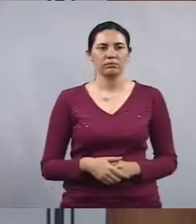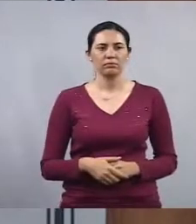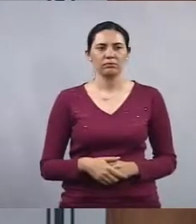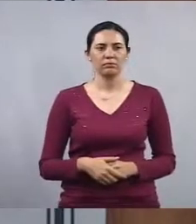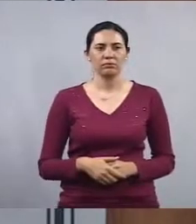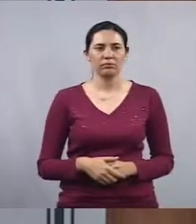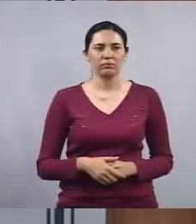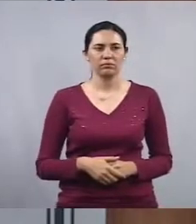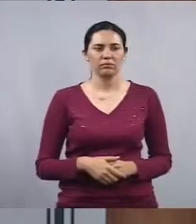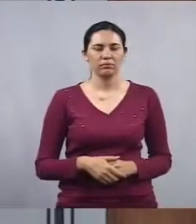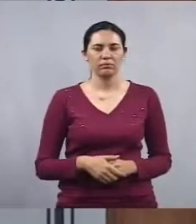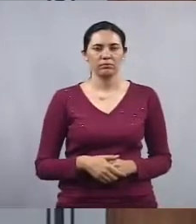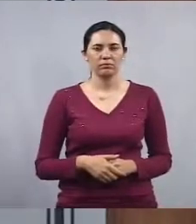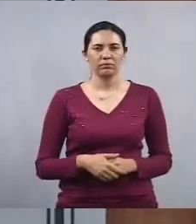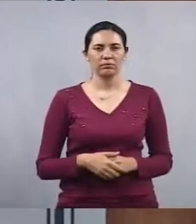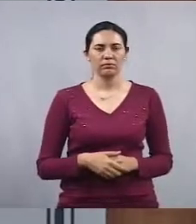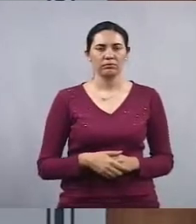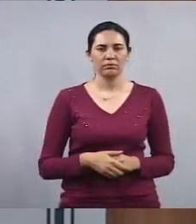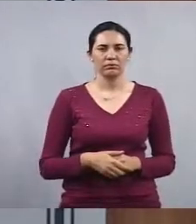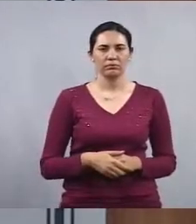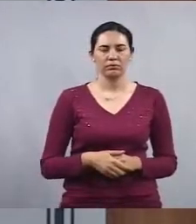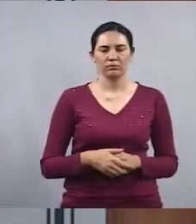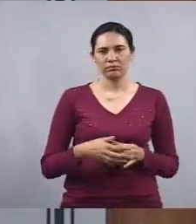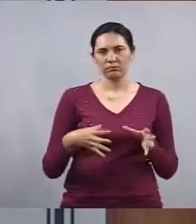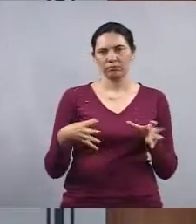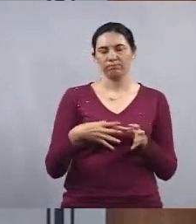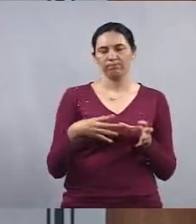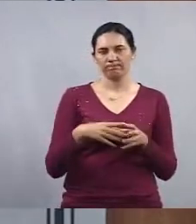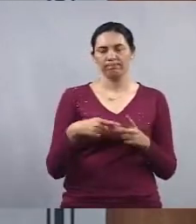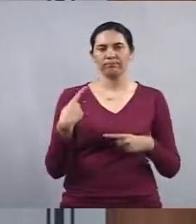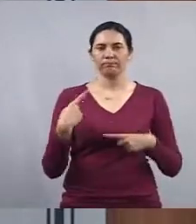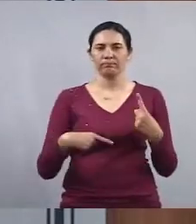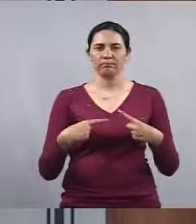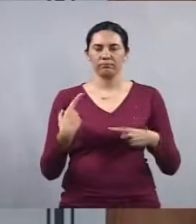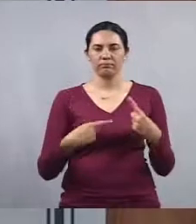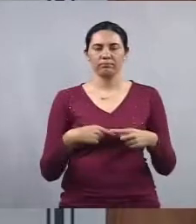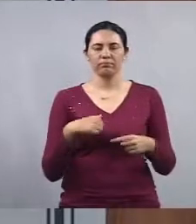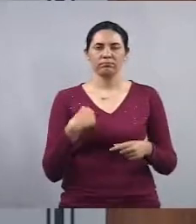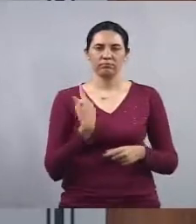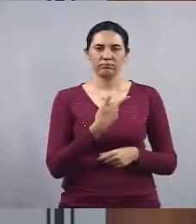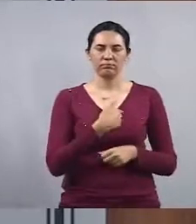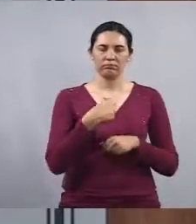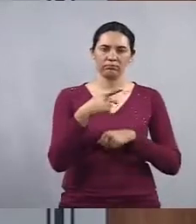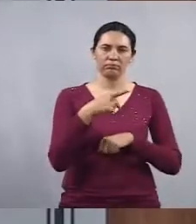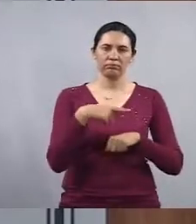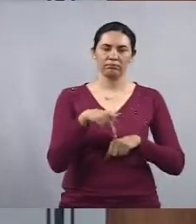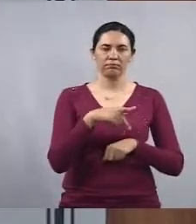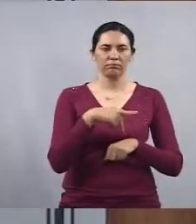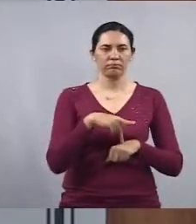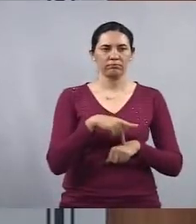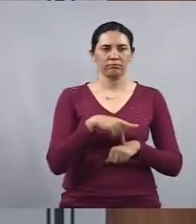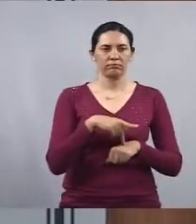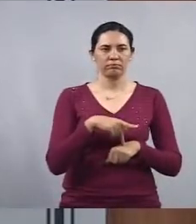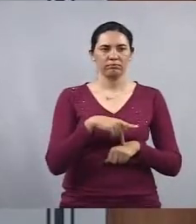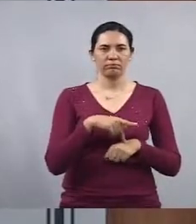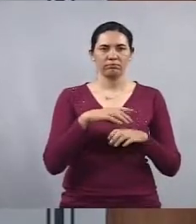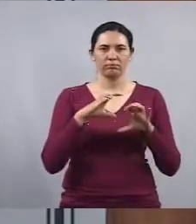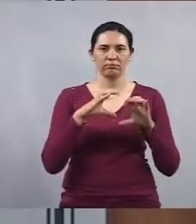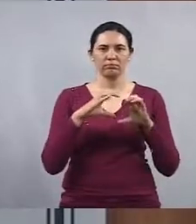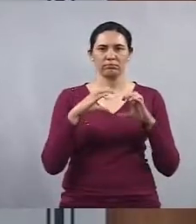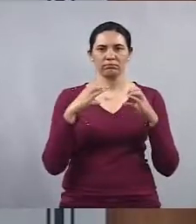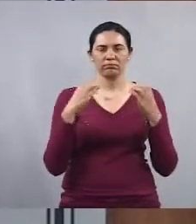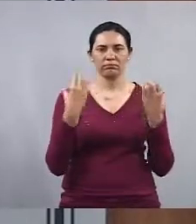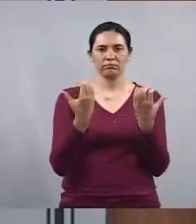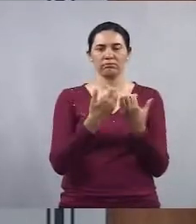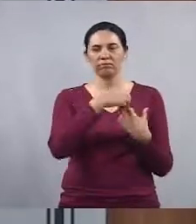na parte política do nosso país hoje excepcionalmente no Congresso